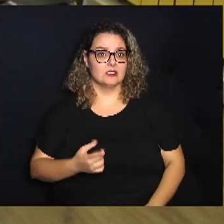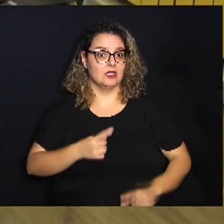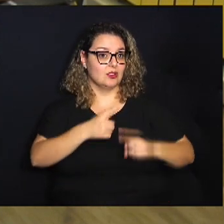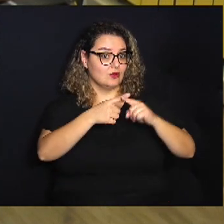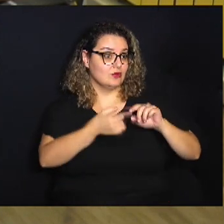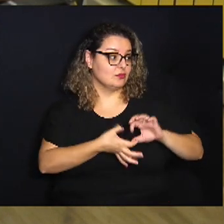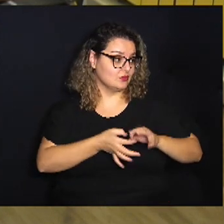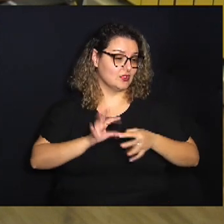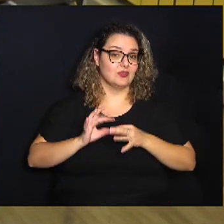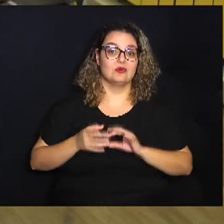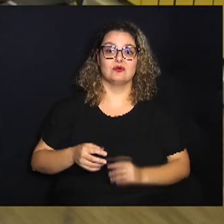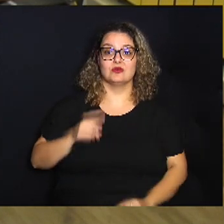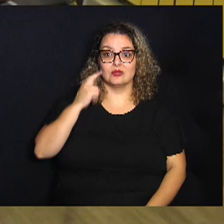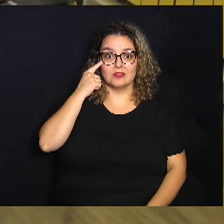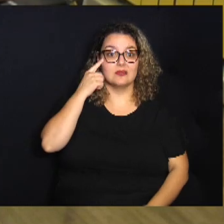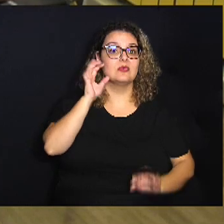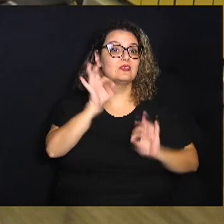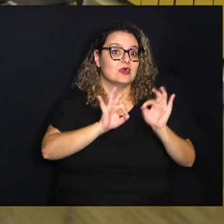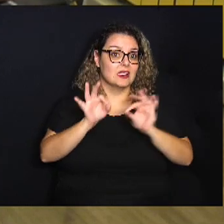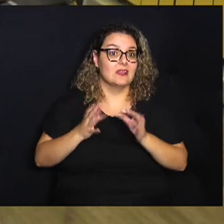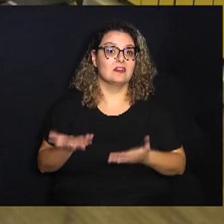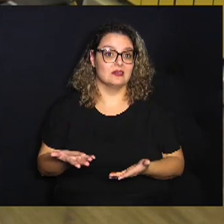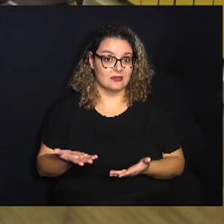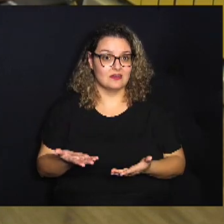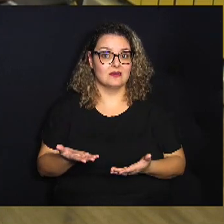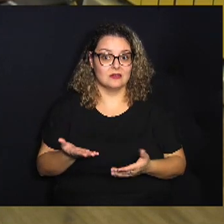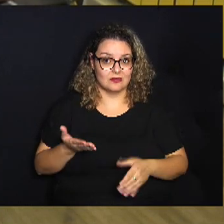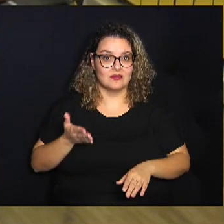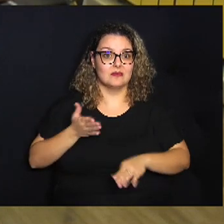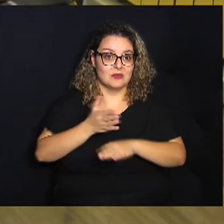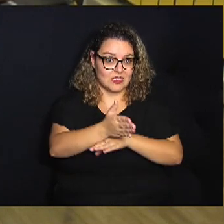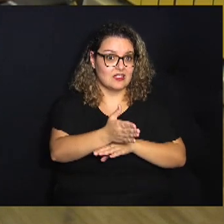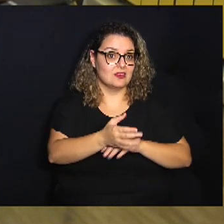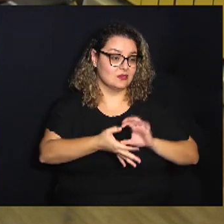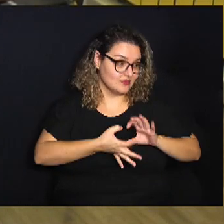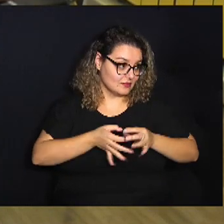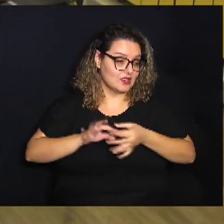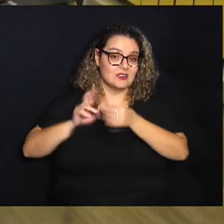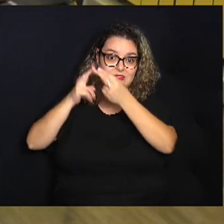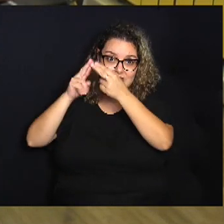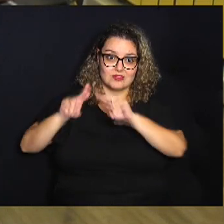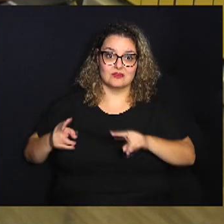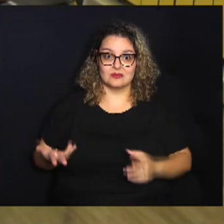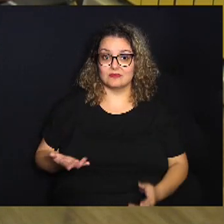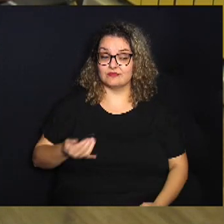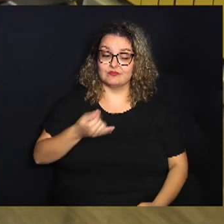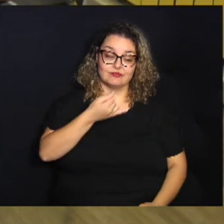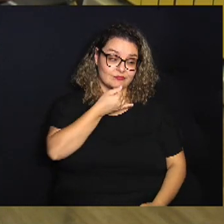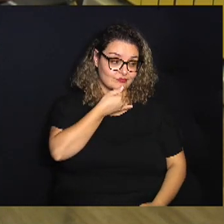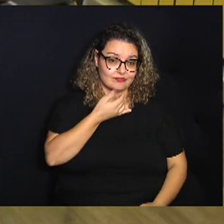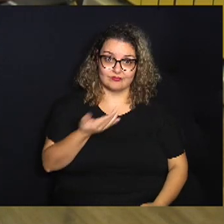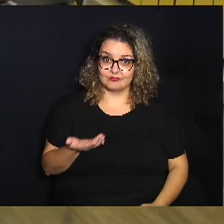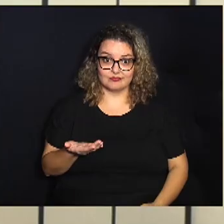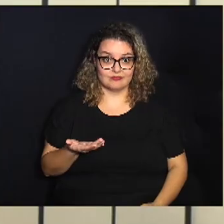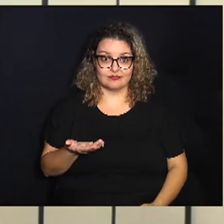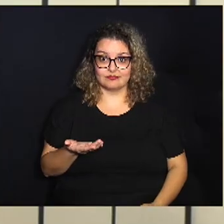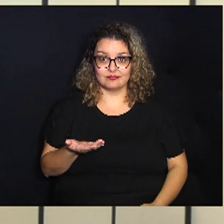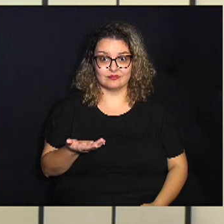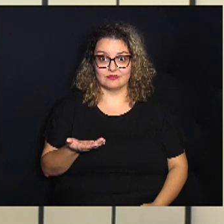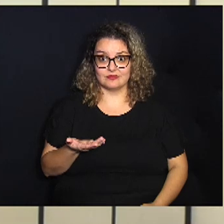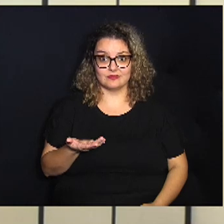Olimpíadas de Tóquio. Então, e ela estava na preparação, estava classificada para as Olimpíadas de Paris. E infelizmente ela perdeu